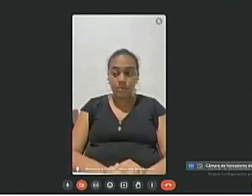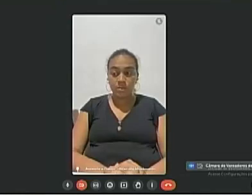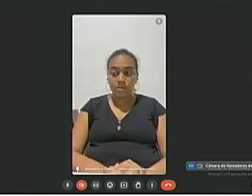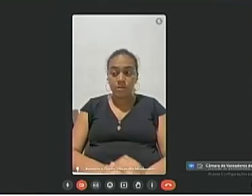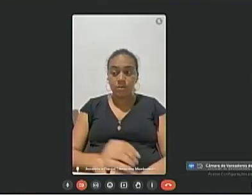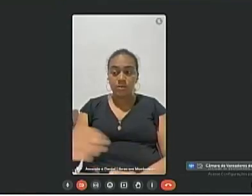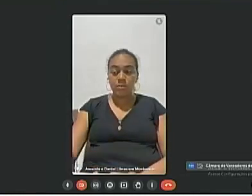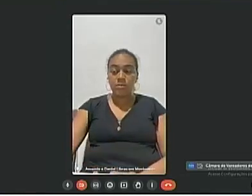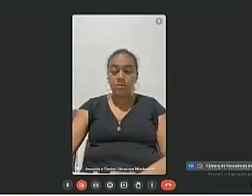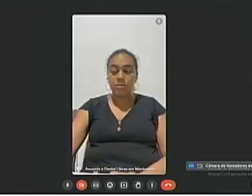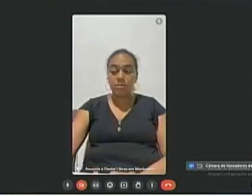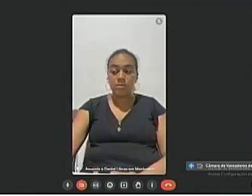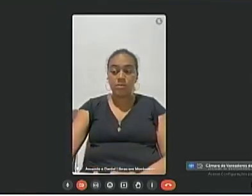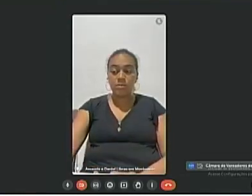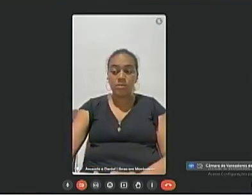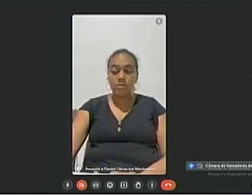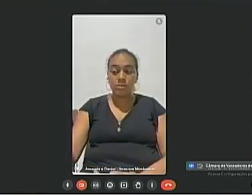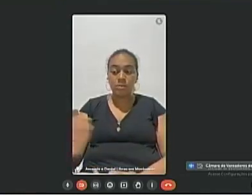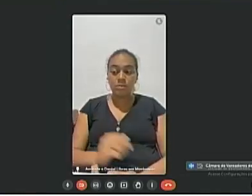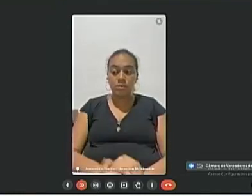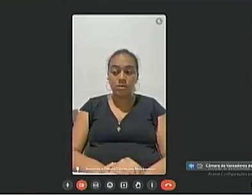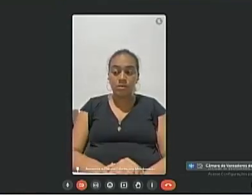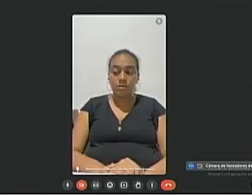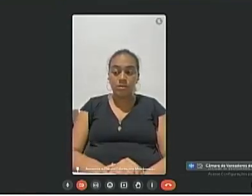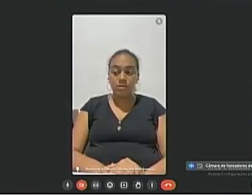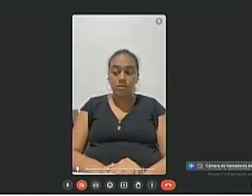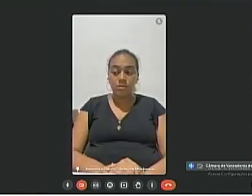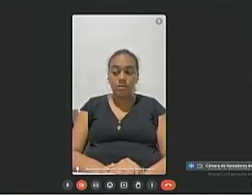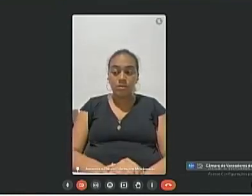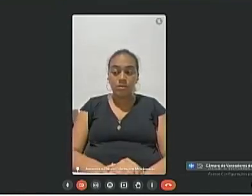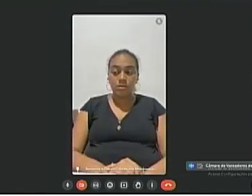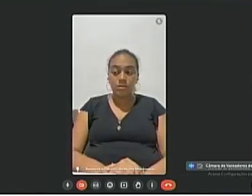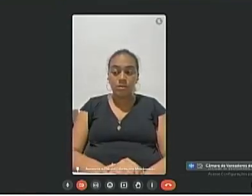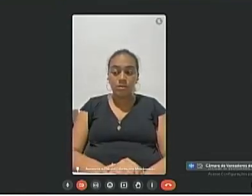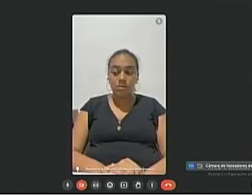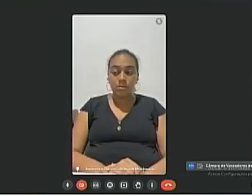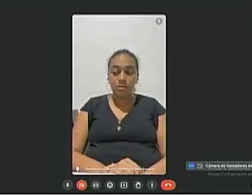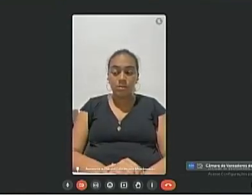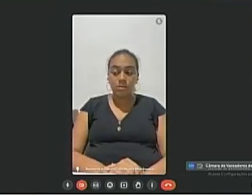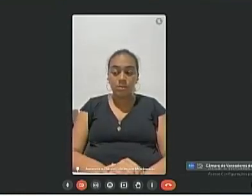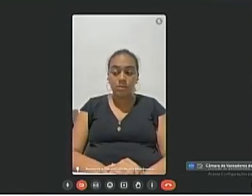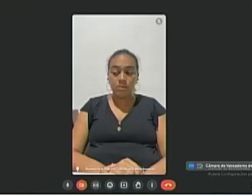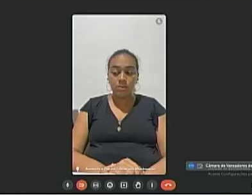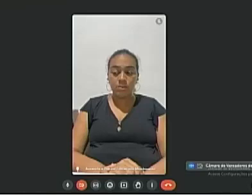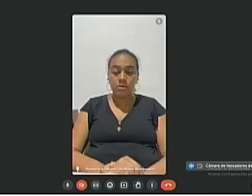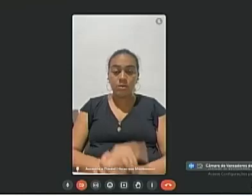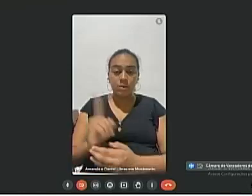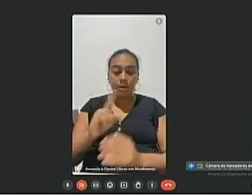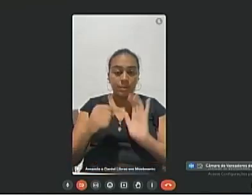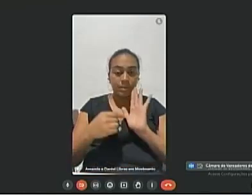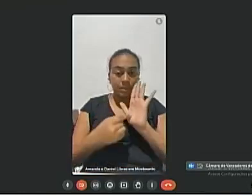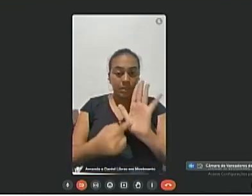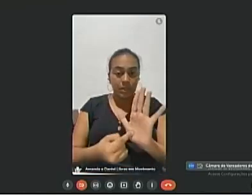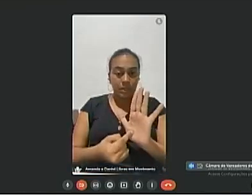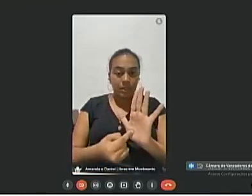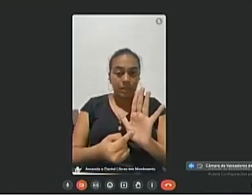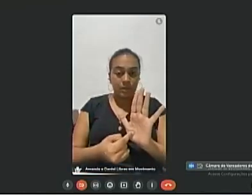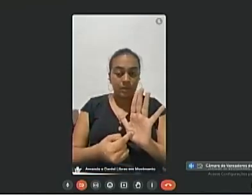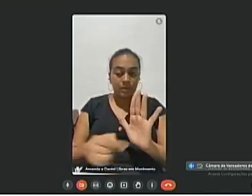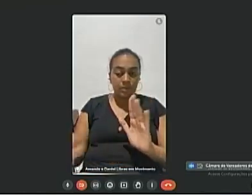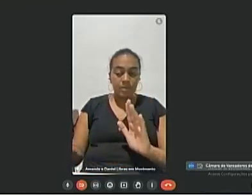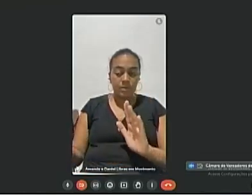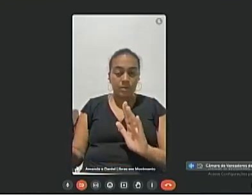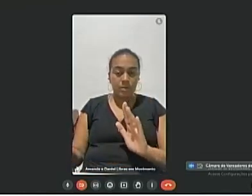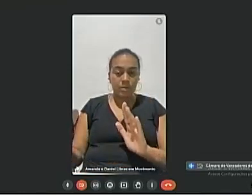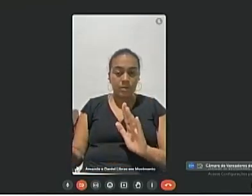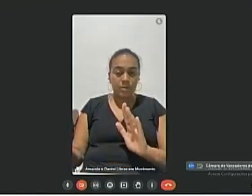possível, então o projeto vai ficar pela metade e o outro não vai ser apresentado. De forma mais larga, na parte